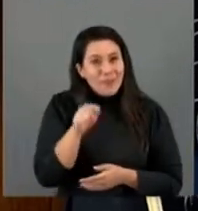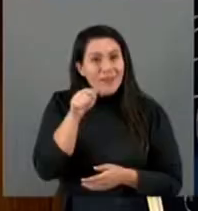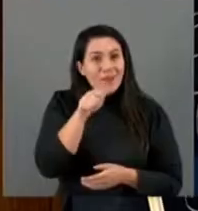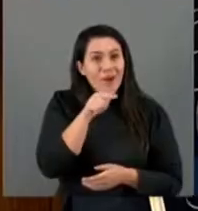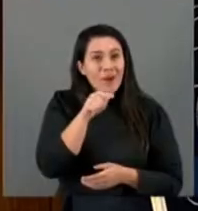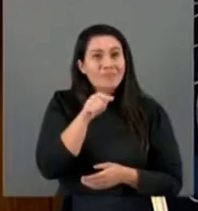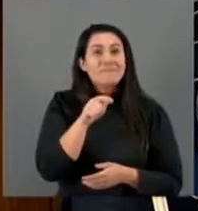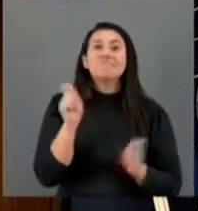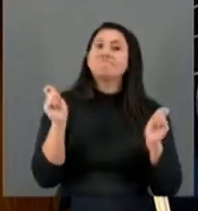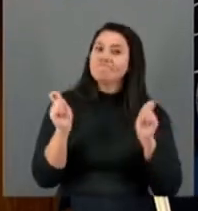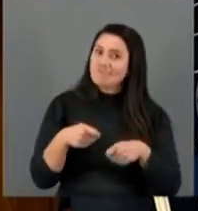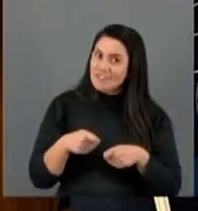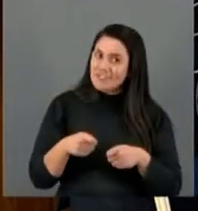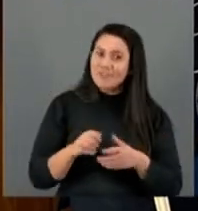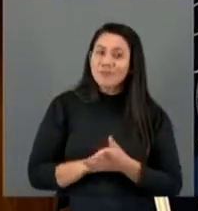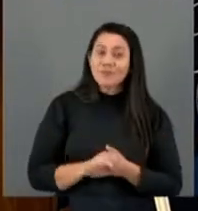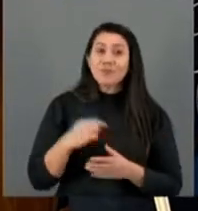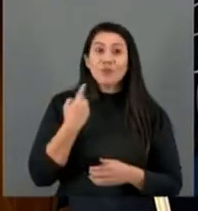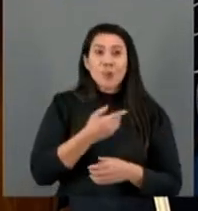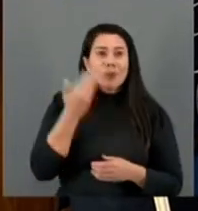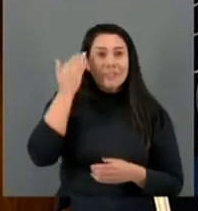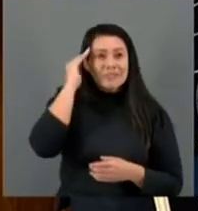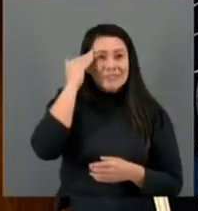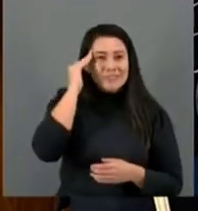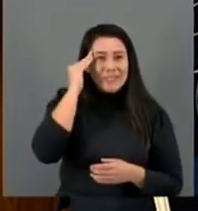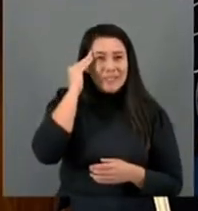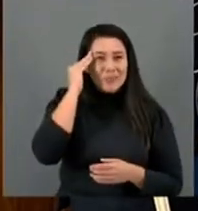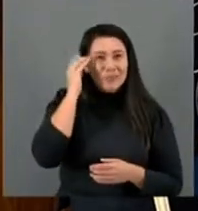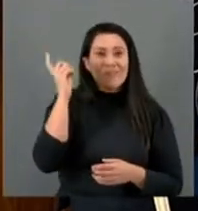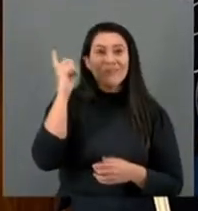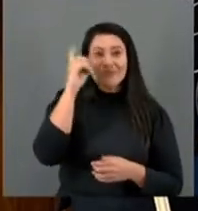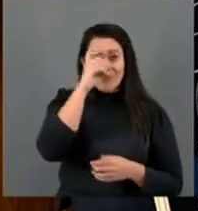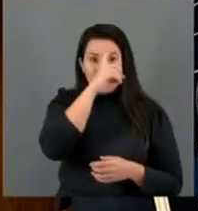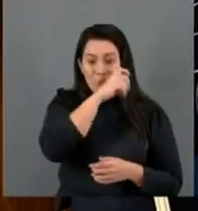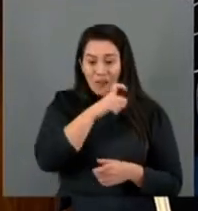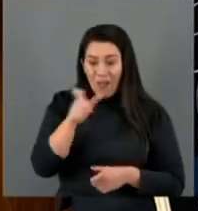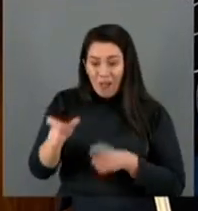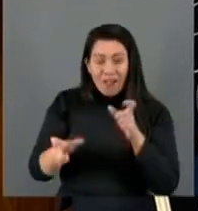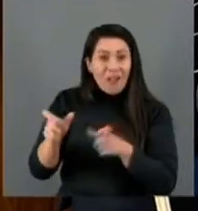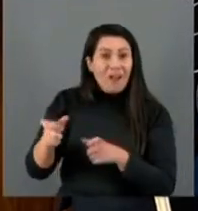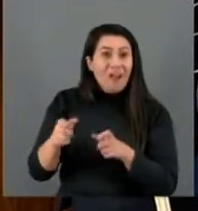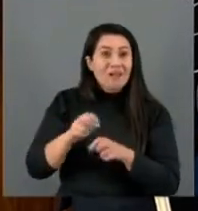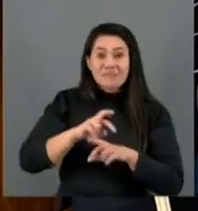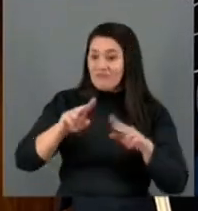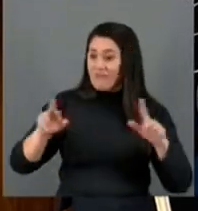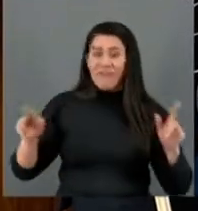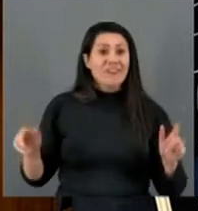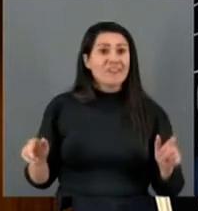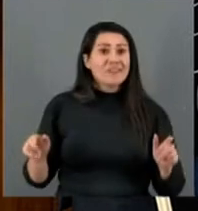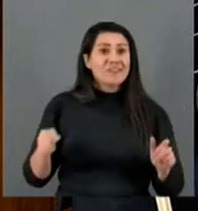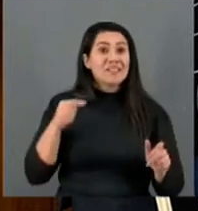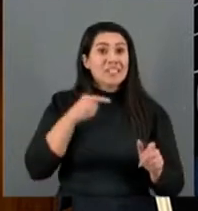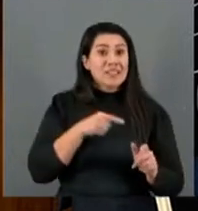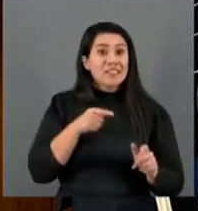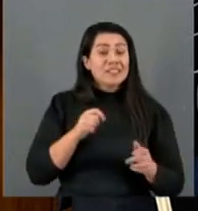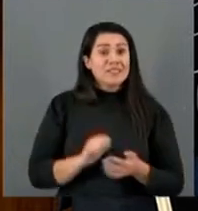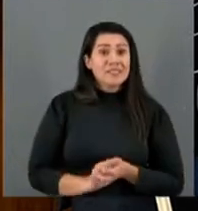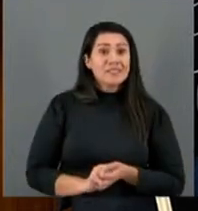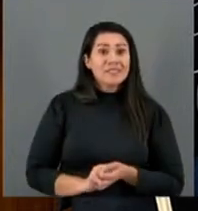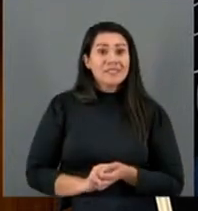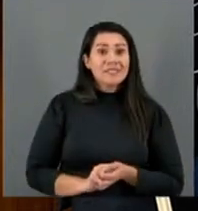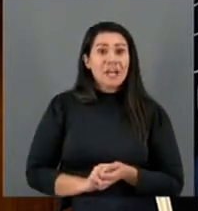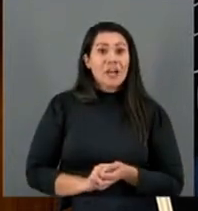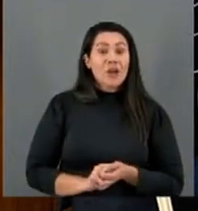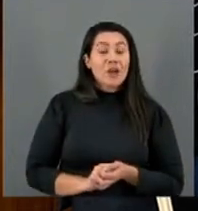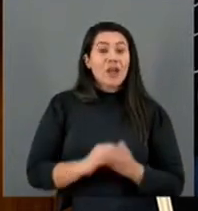déficit habitacional enorme no nosso país, daria para fazer com esse valor, a um custo de 140 mil a unidade